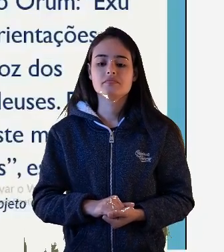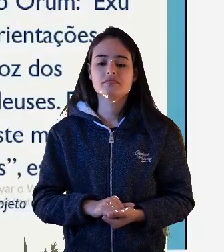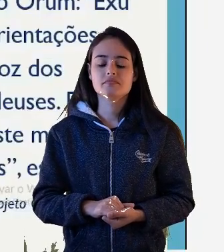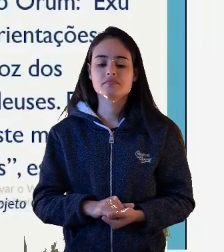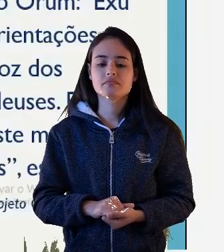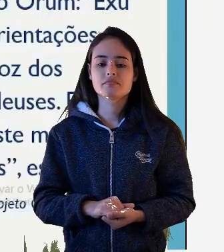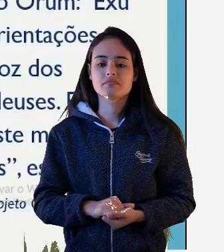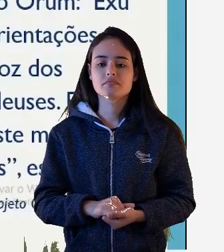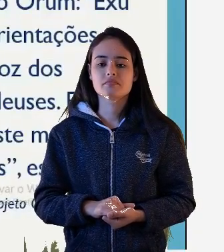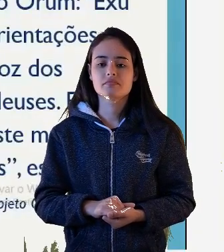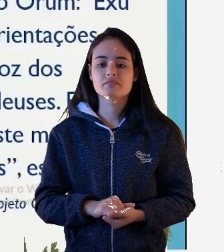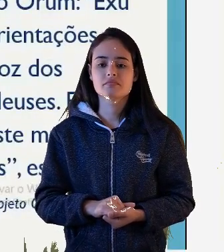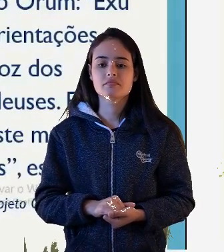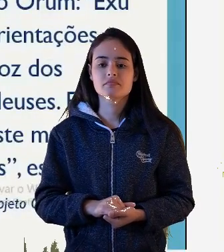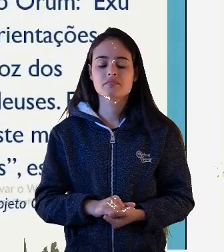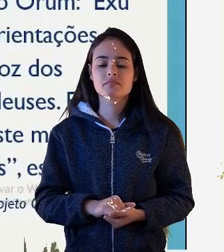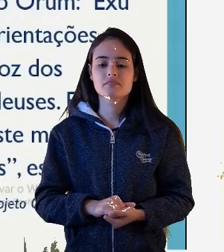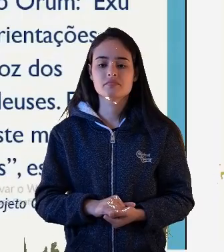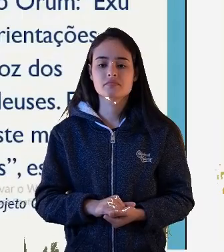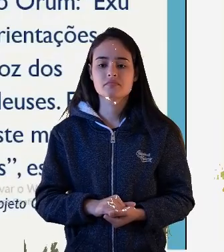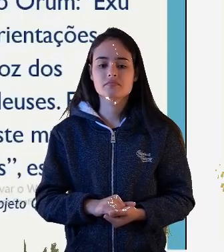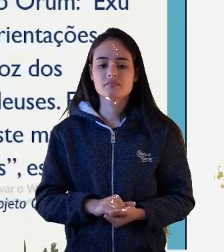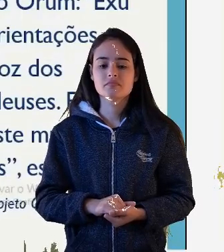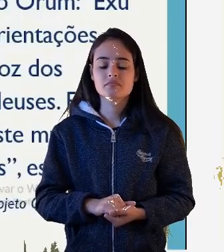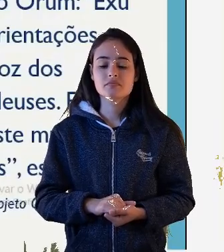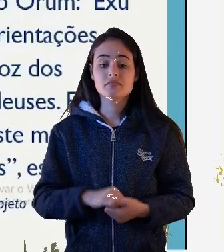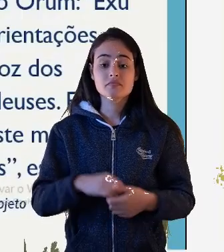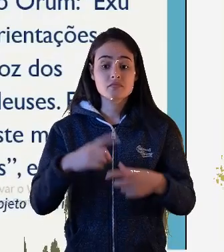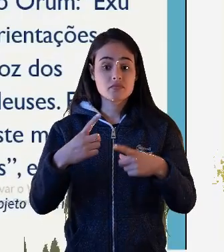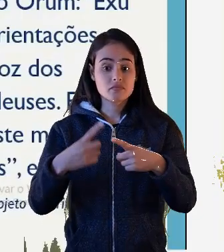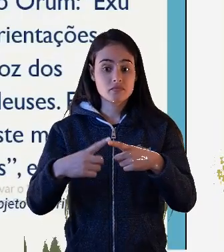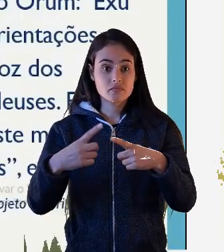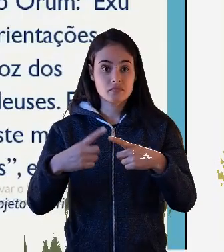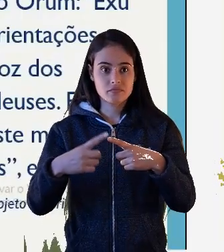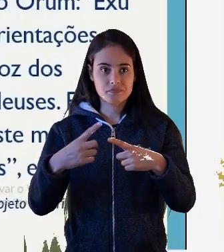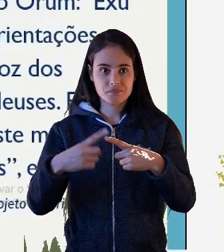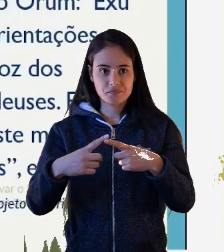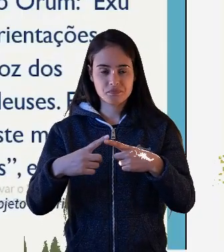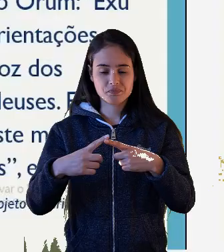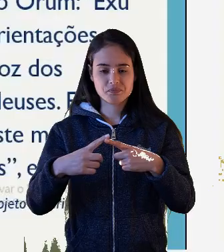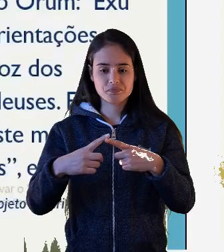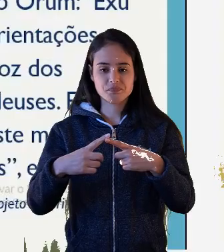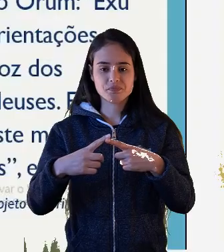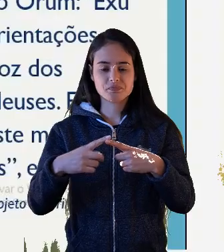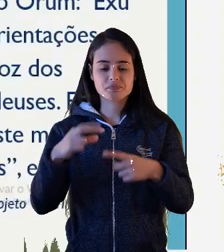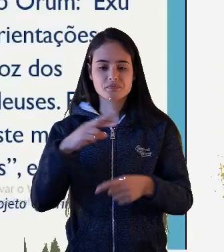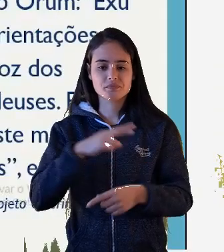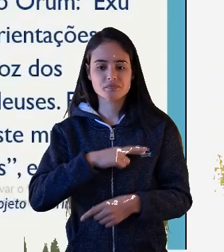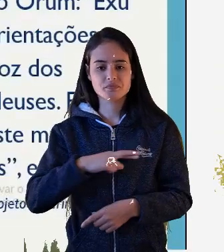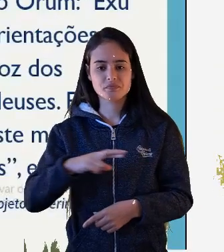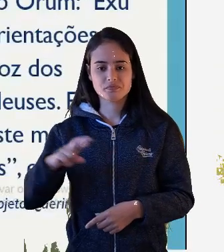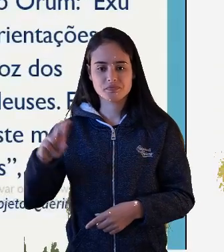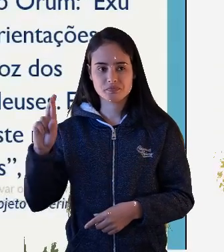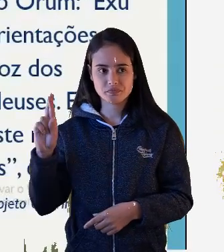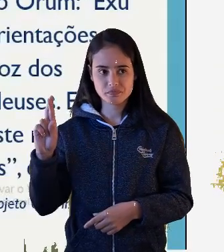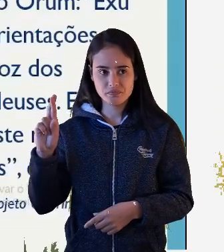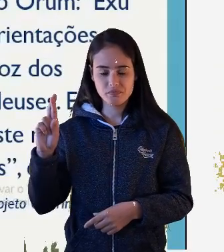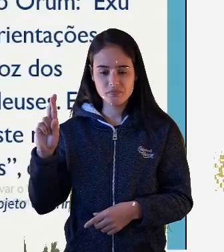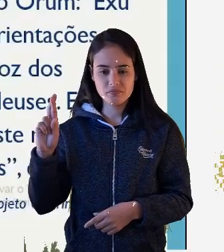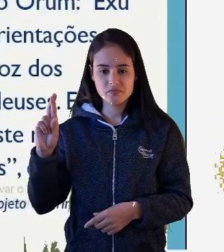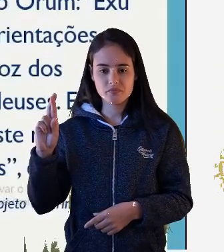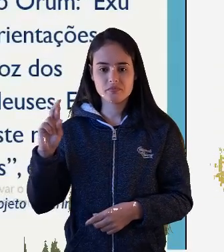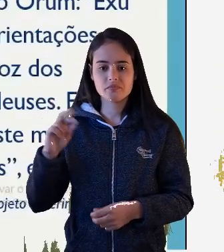cita aí, foi o que me ajudou muito nos meus estudos, né? O Reginaldo conta ali vários, ele resume um pouco as